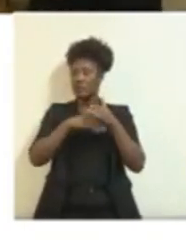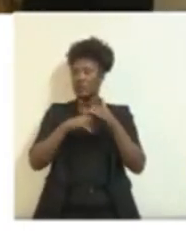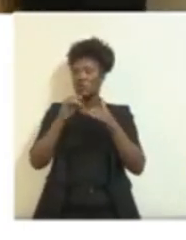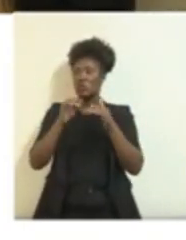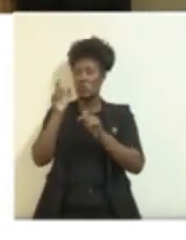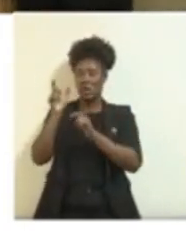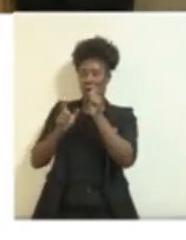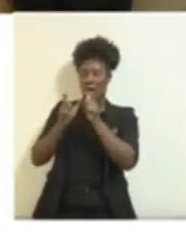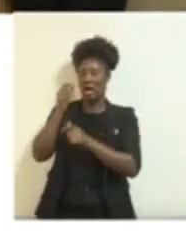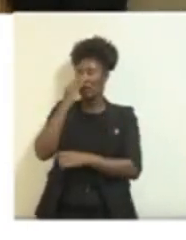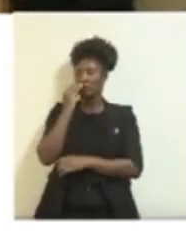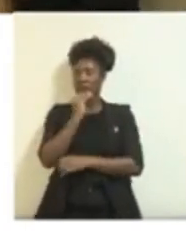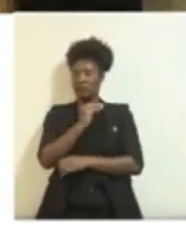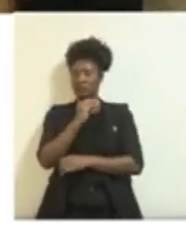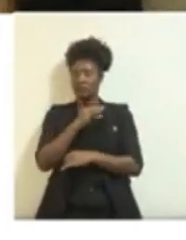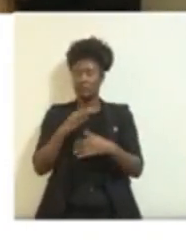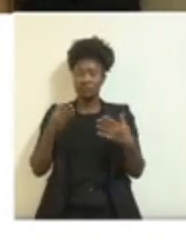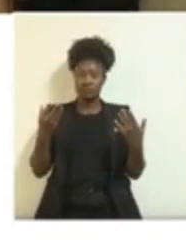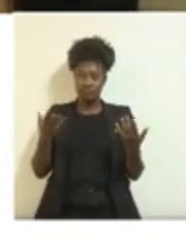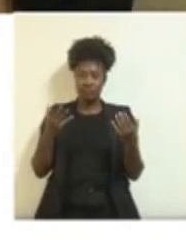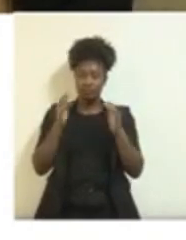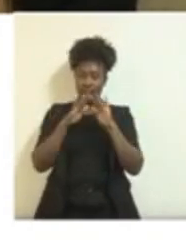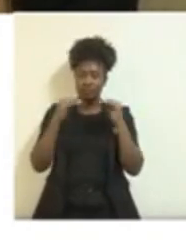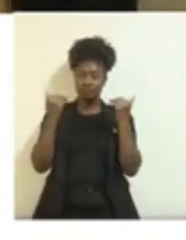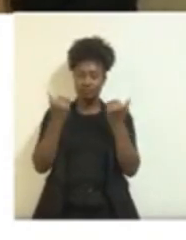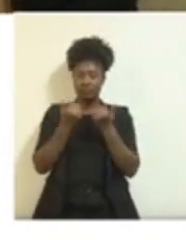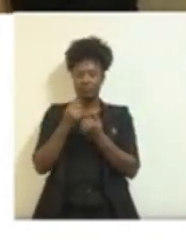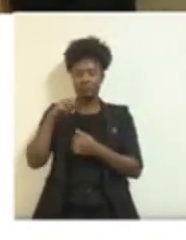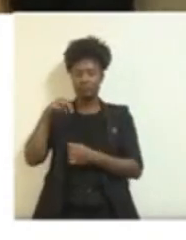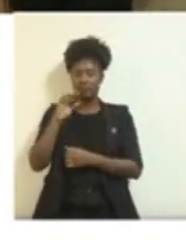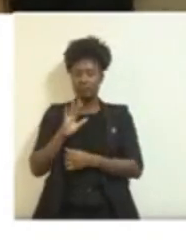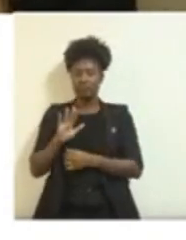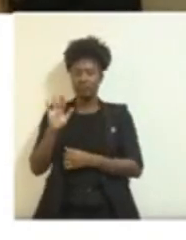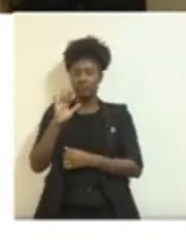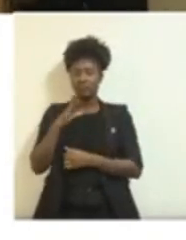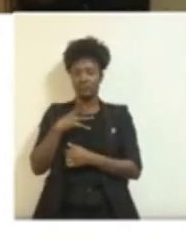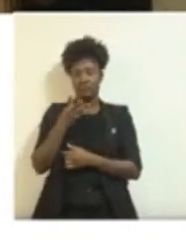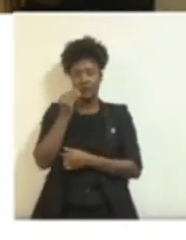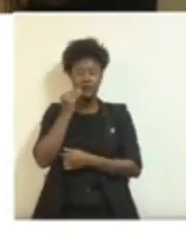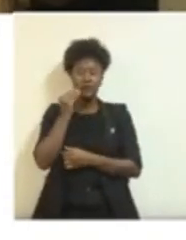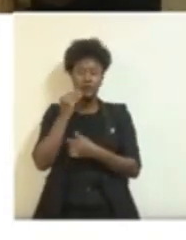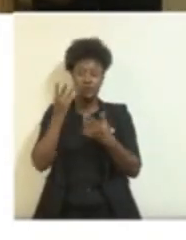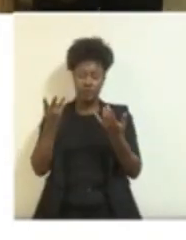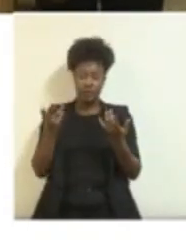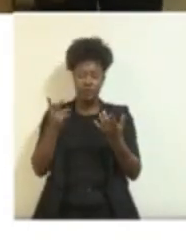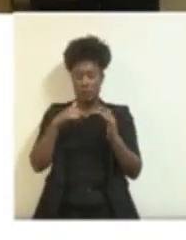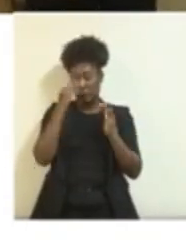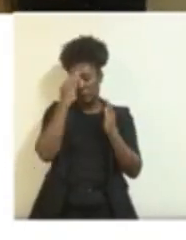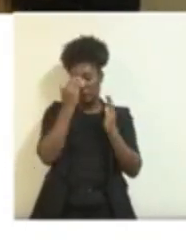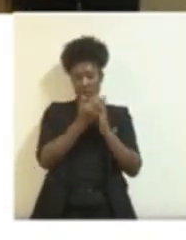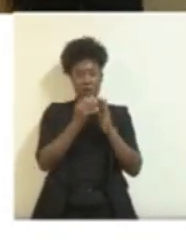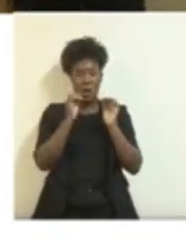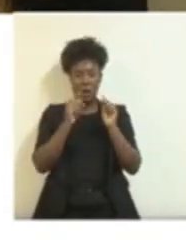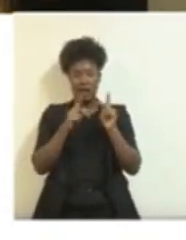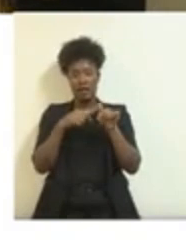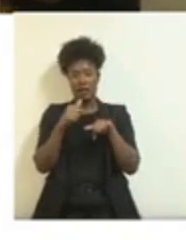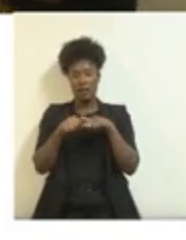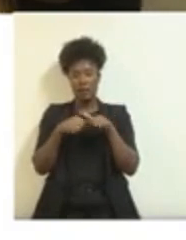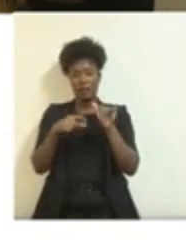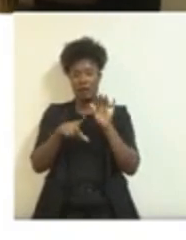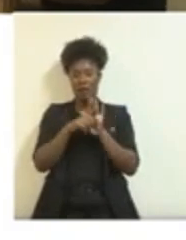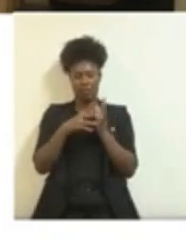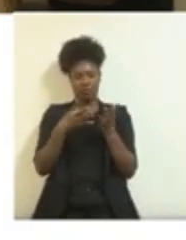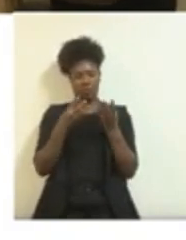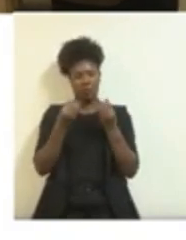ou pretende descumprir. A lógica do Congresso Nacional, infelizmente, tem sido essa. A lei não está sendo cumprida, ok, nós mudamos a lei, em vez de